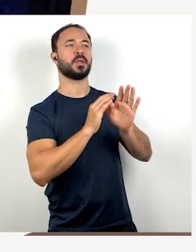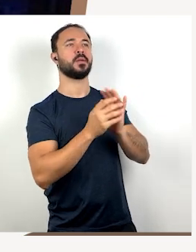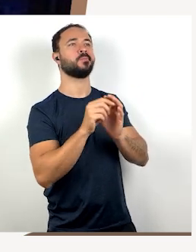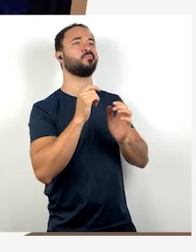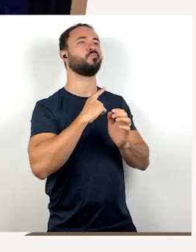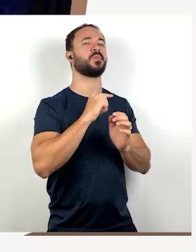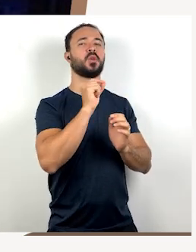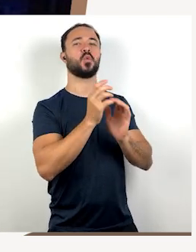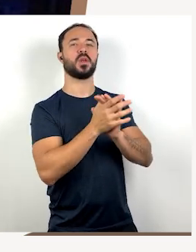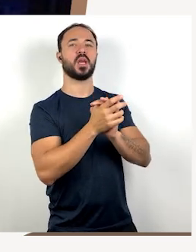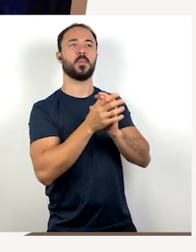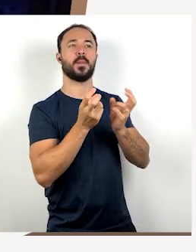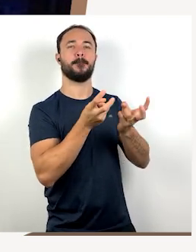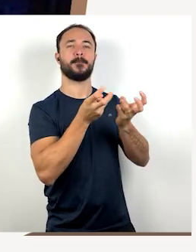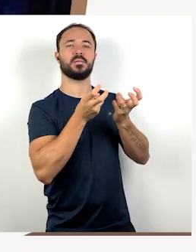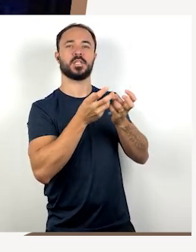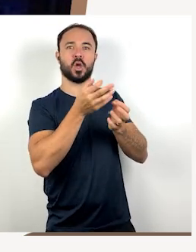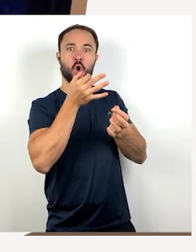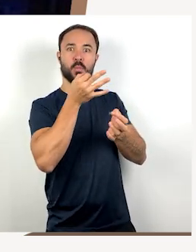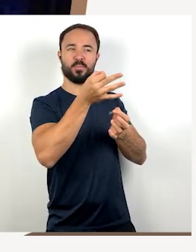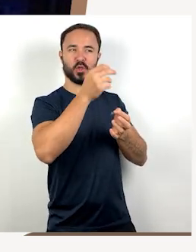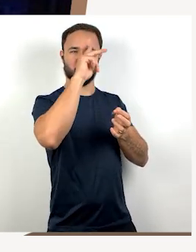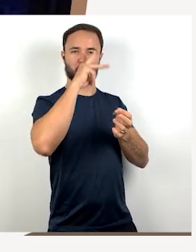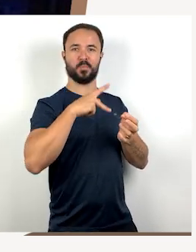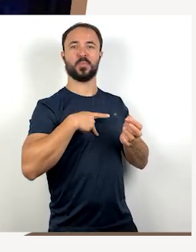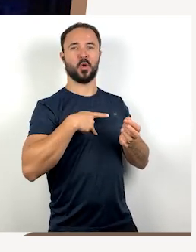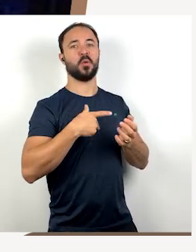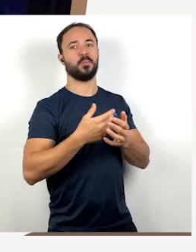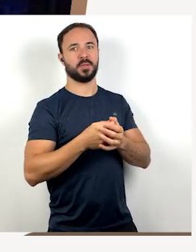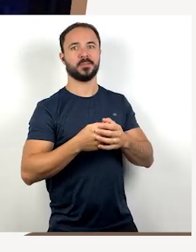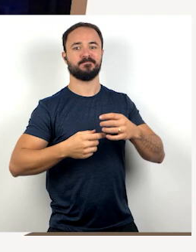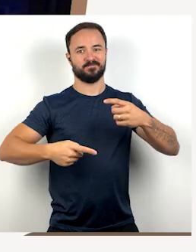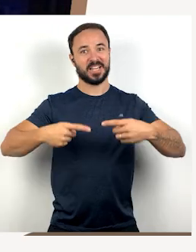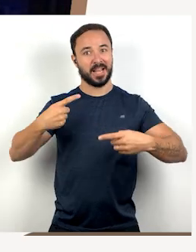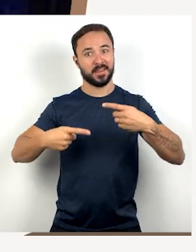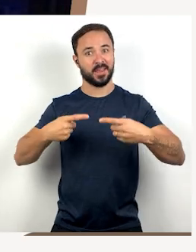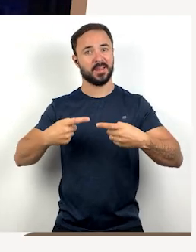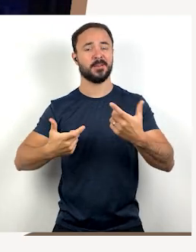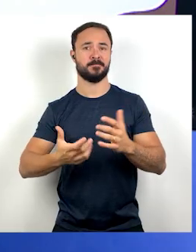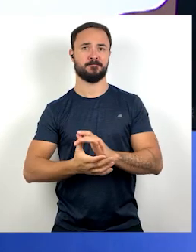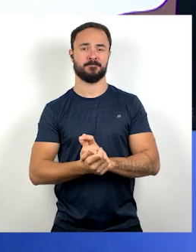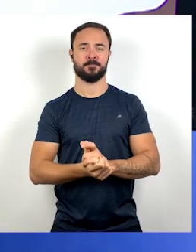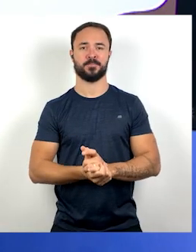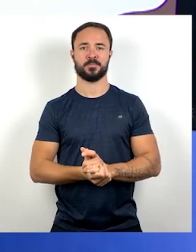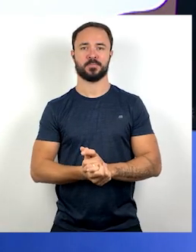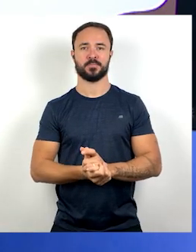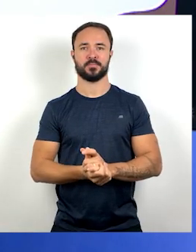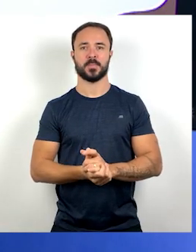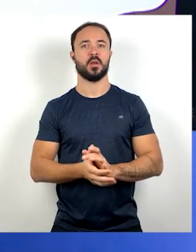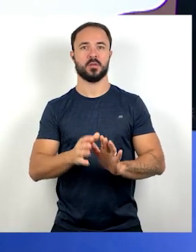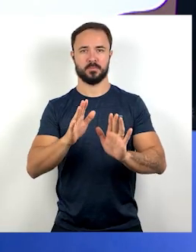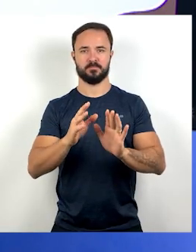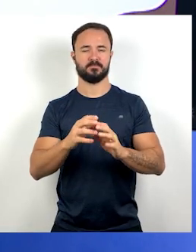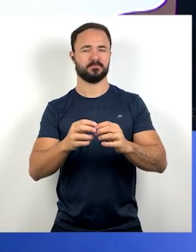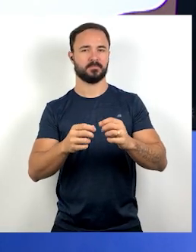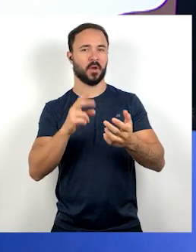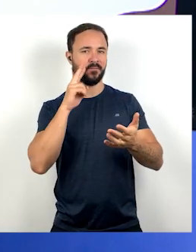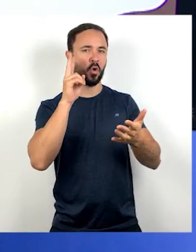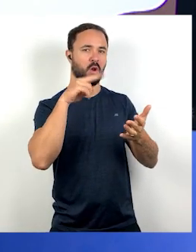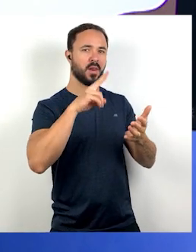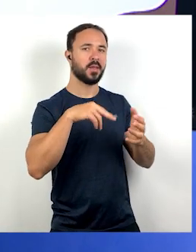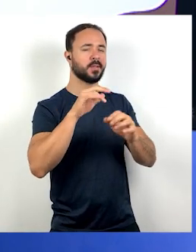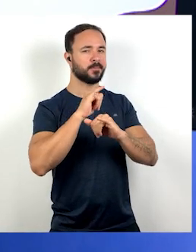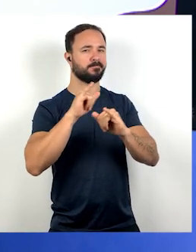existe a percepção dessa menina, dessa guerra que estava assolando o mundo. Eu vou ler para vocês aqui